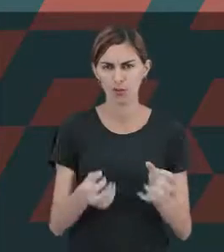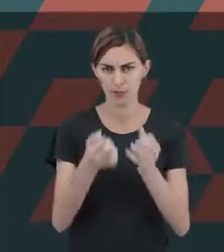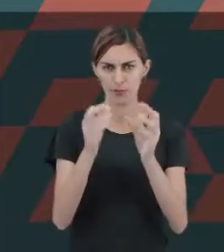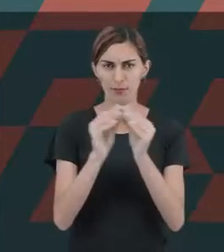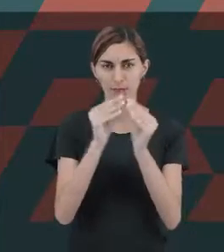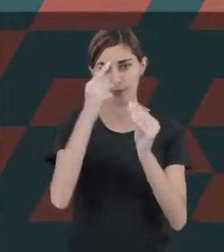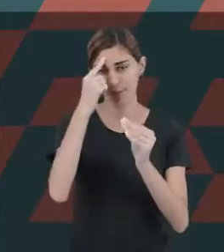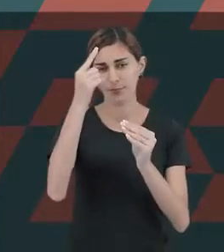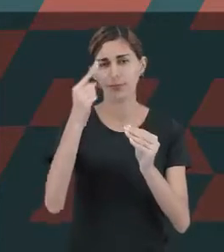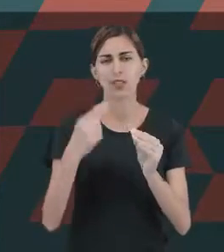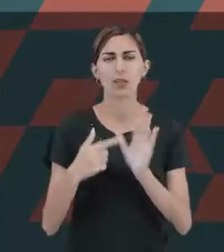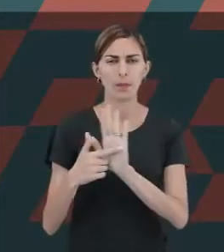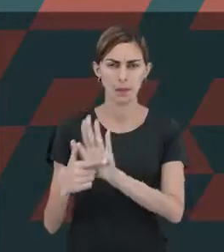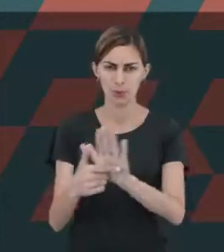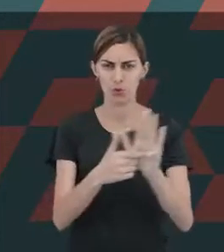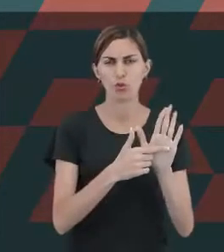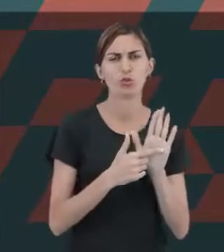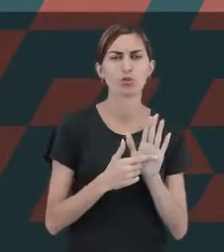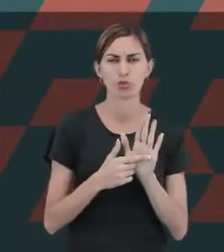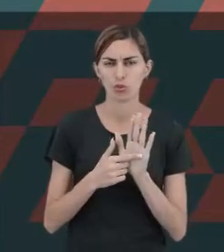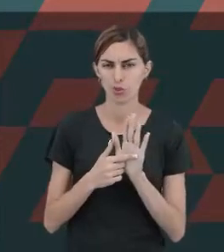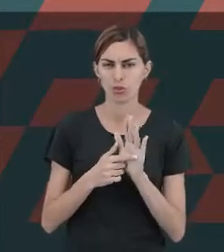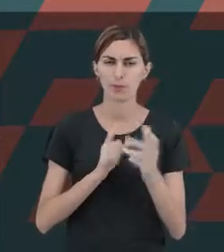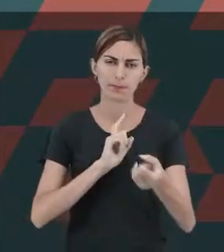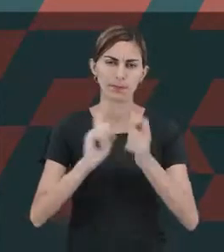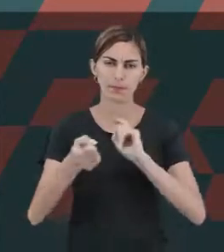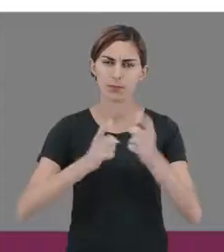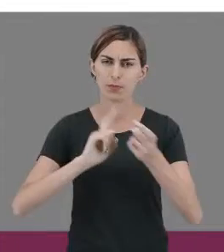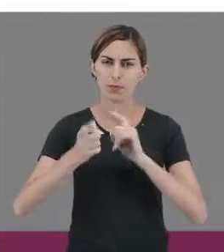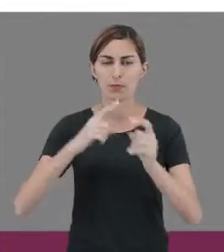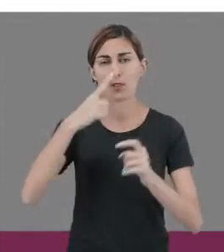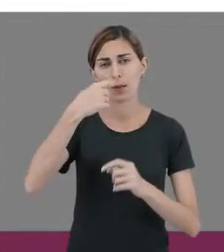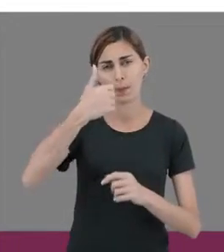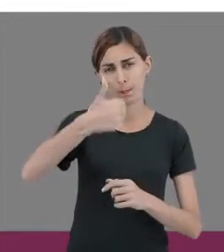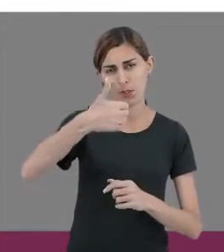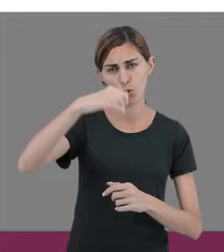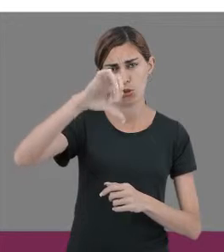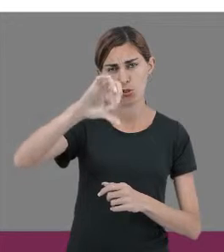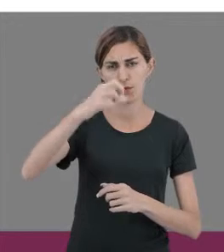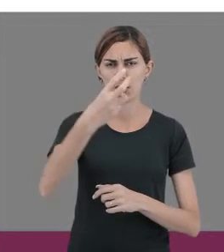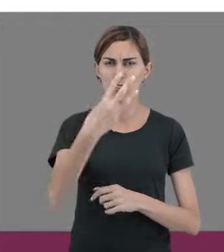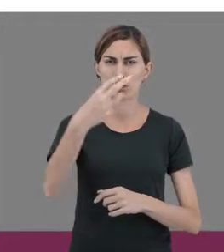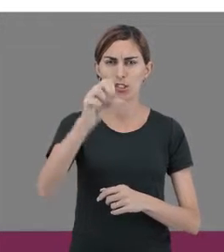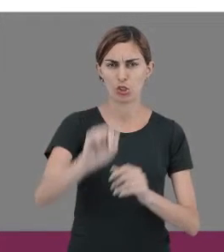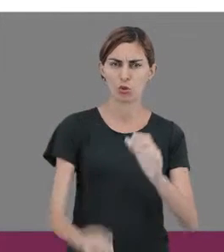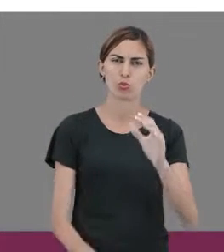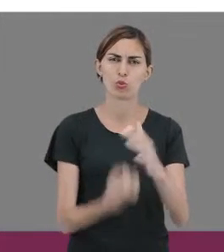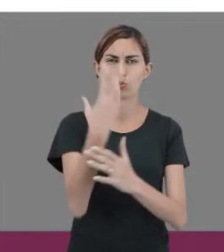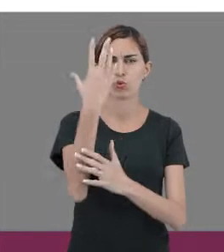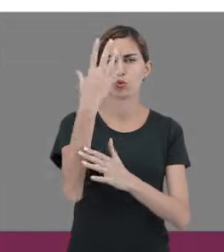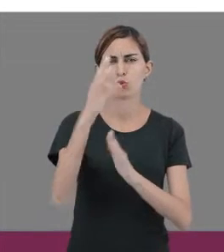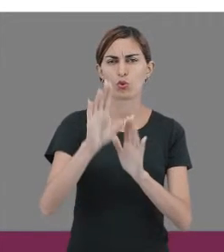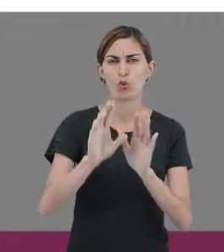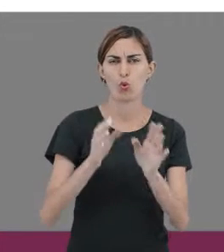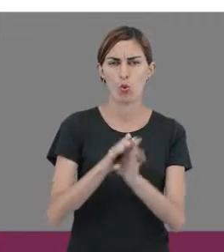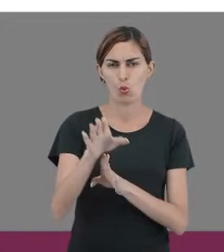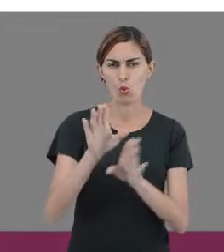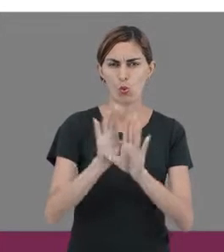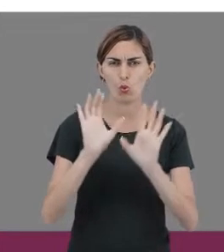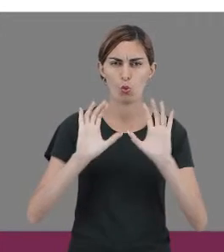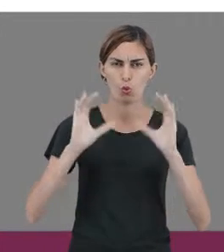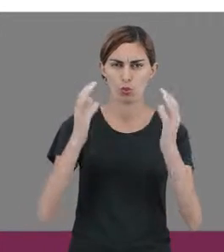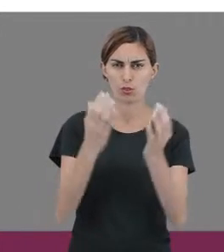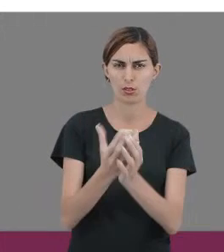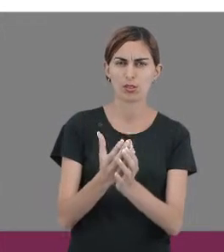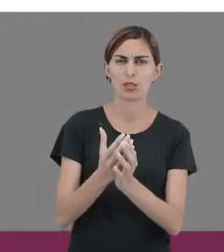essa ideia, eu trago para vocês a discussão que, em 1938, surgiu o Conselho Nacional de